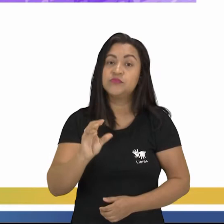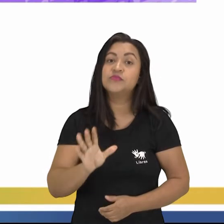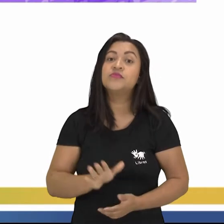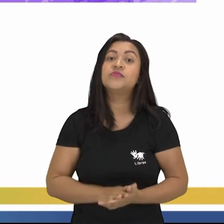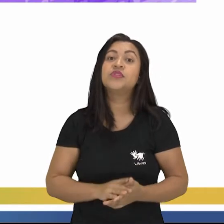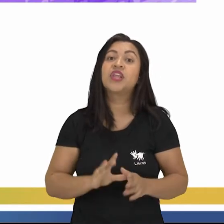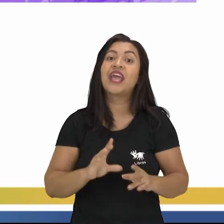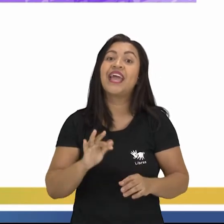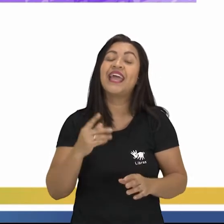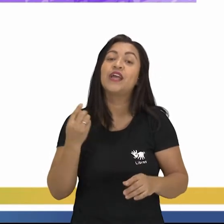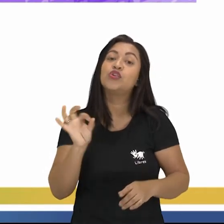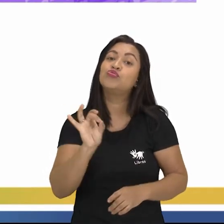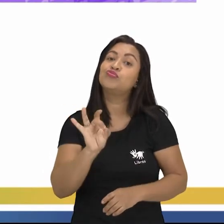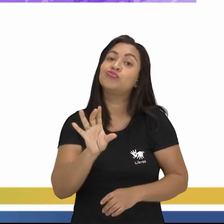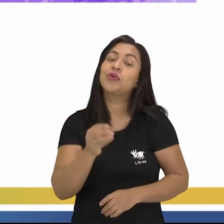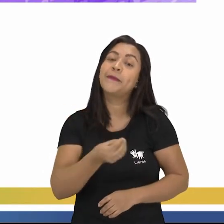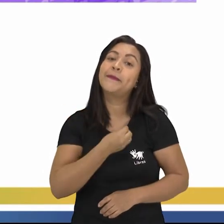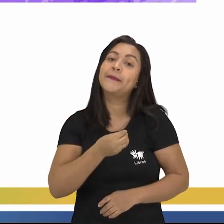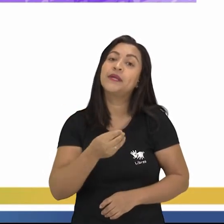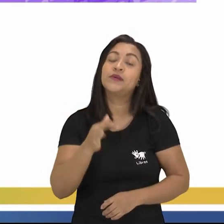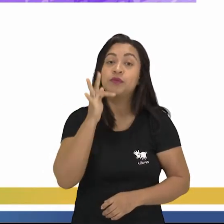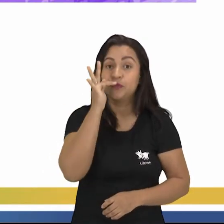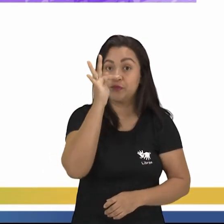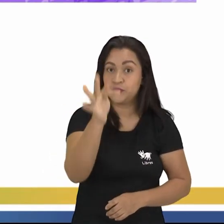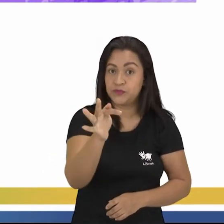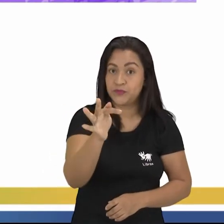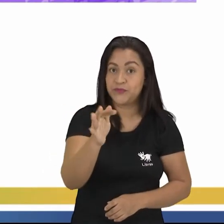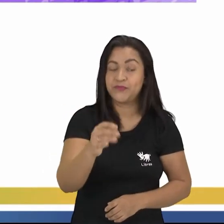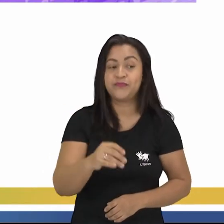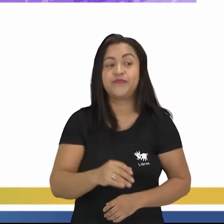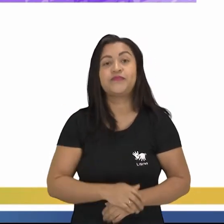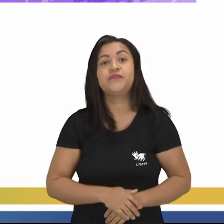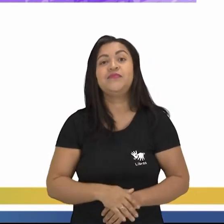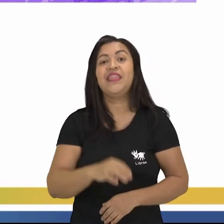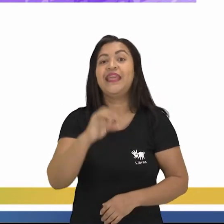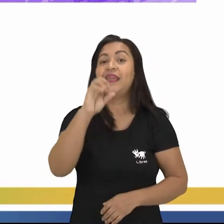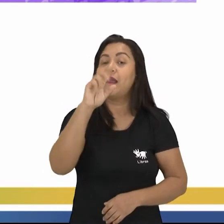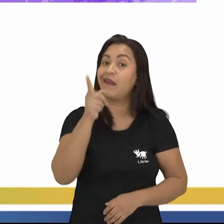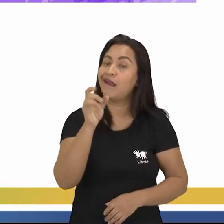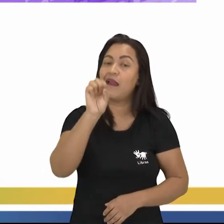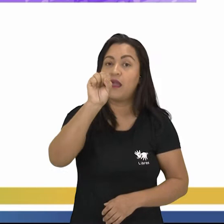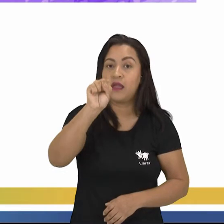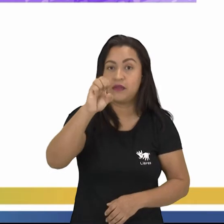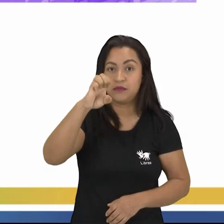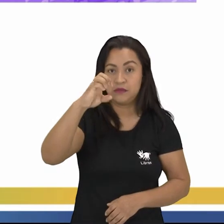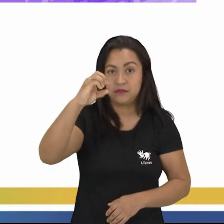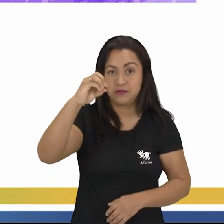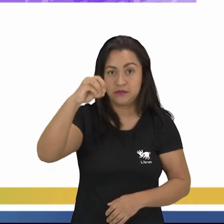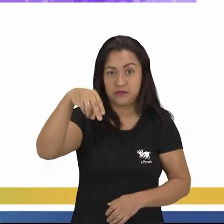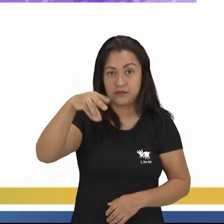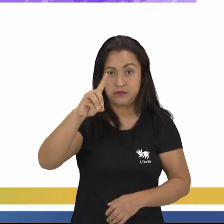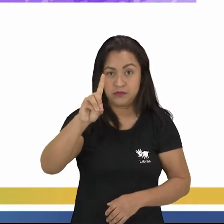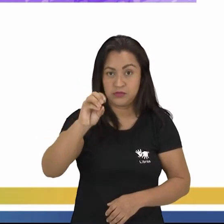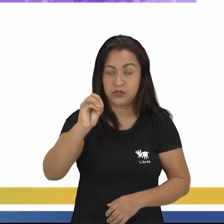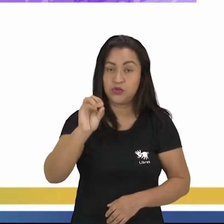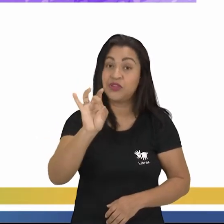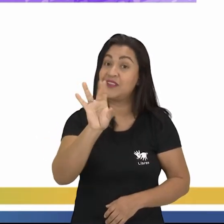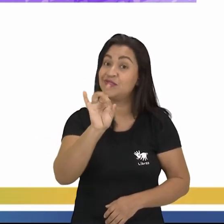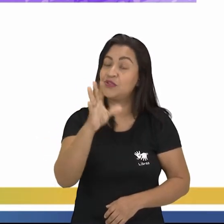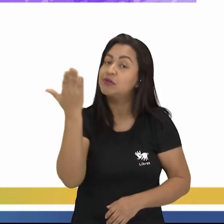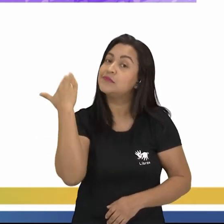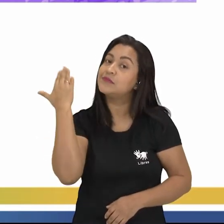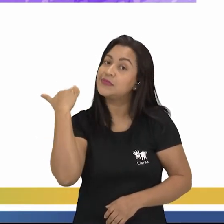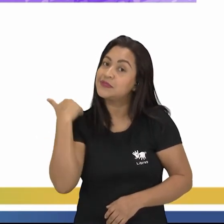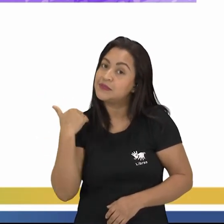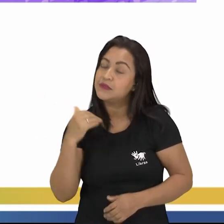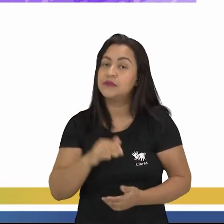futuro. A second é resultado passado, de passado ou futuro. A third é de passado